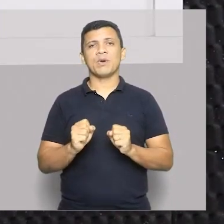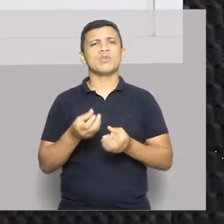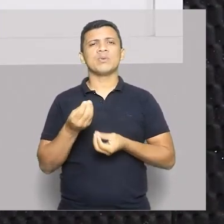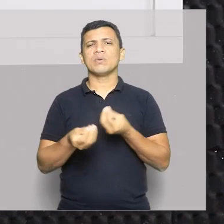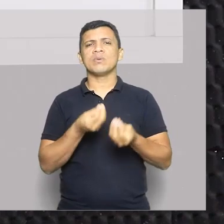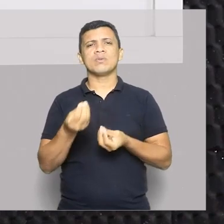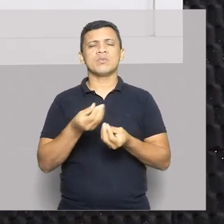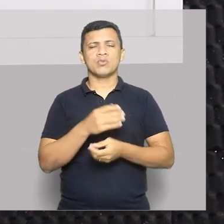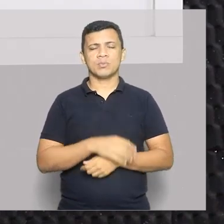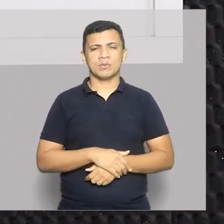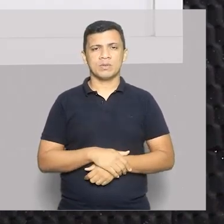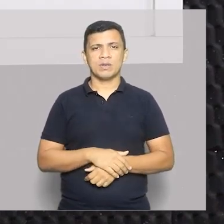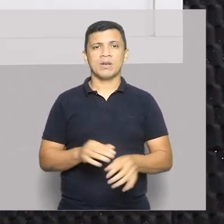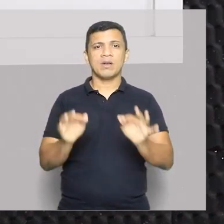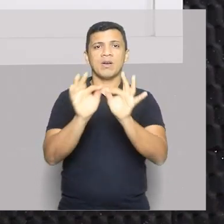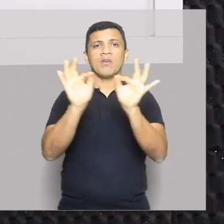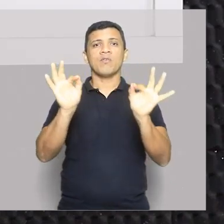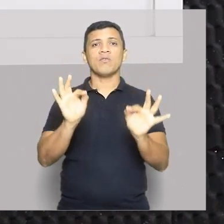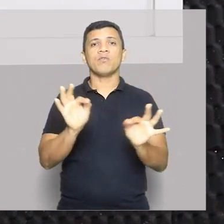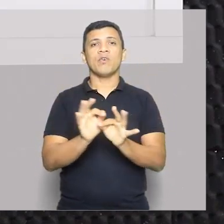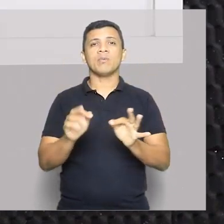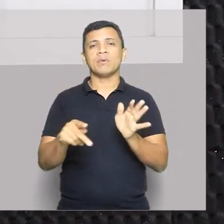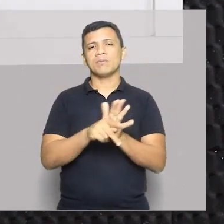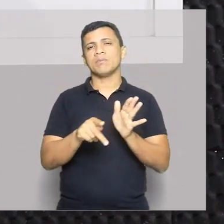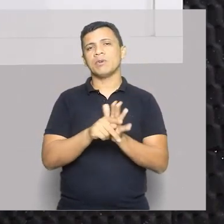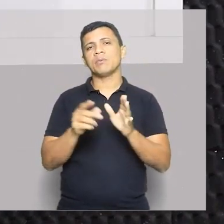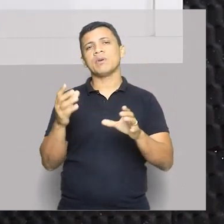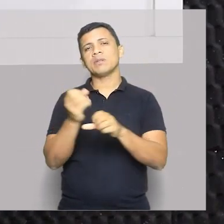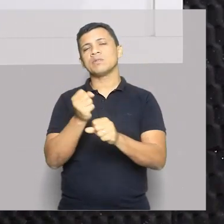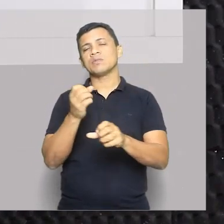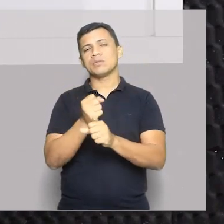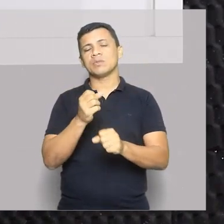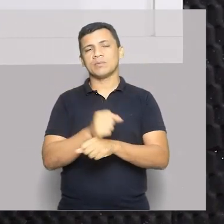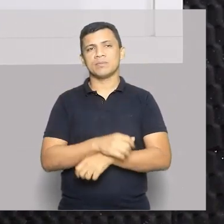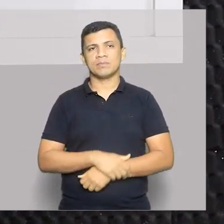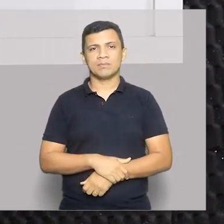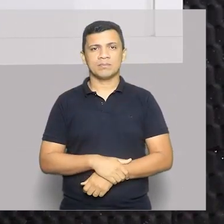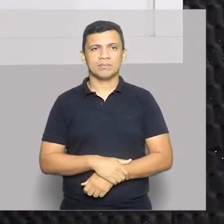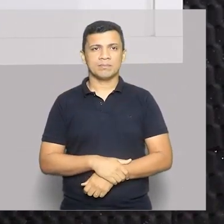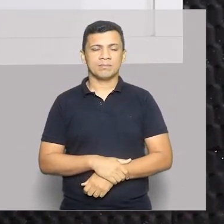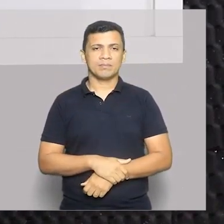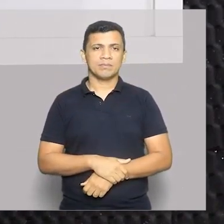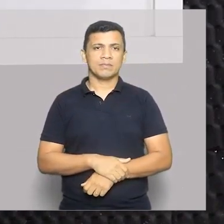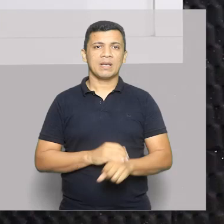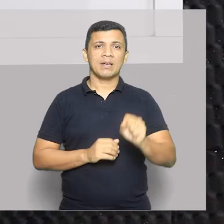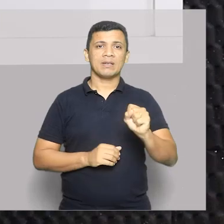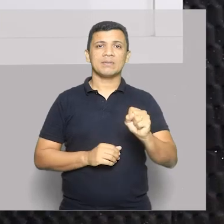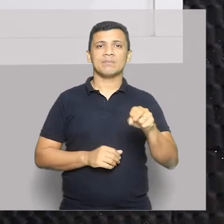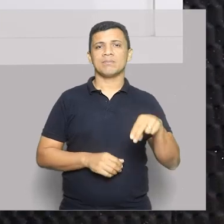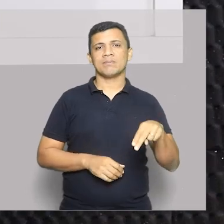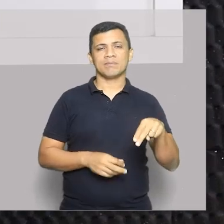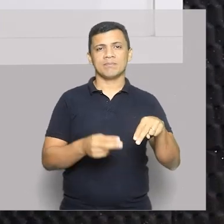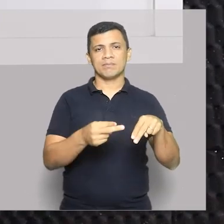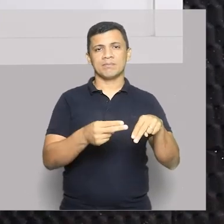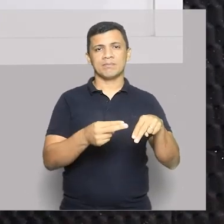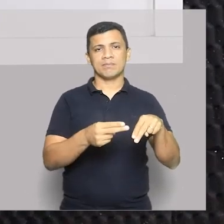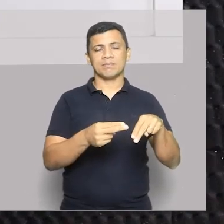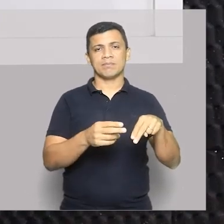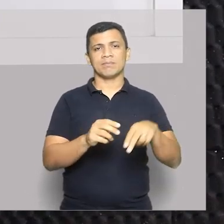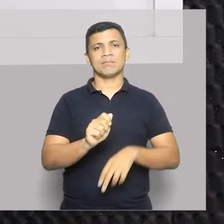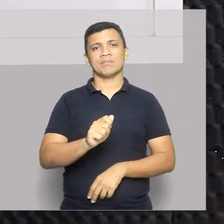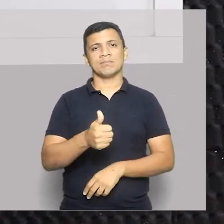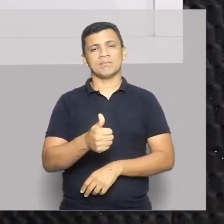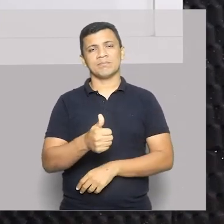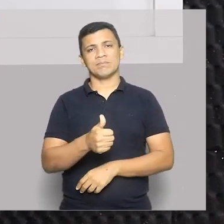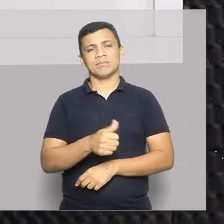isso através da fórmula da soma. Então, essa fórmula aqui, Sn, é igual a 1,